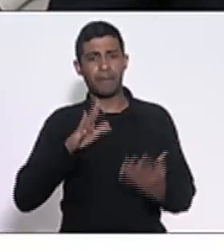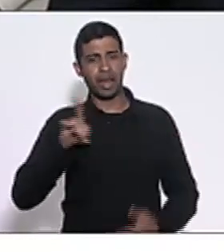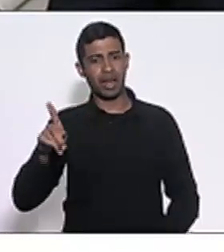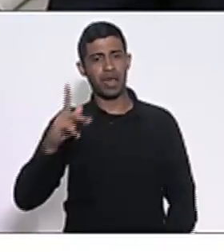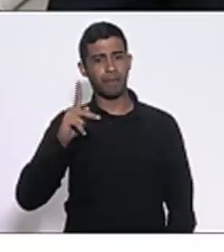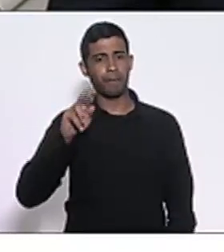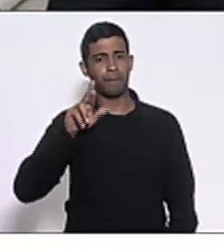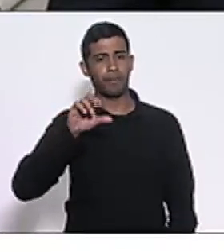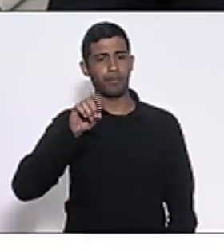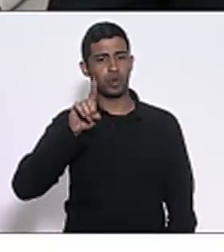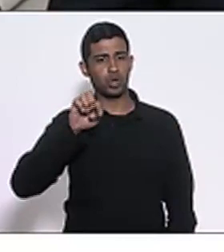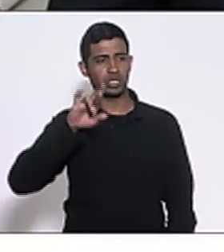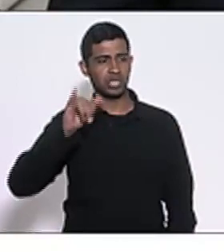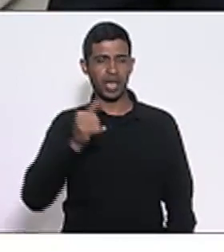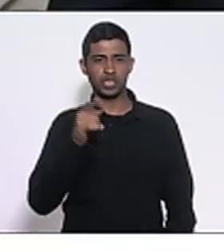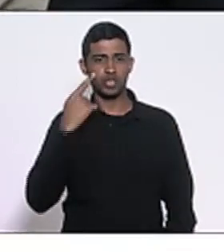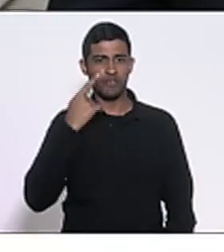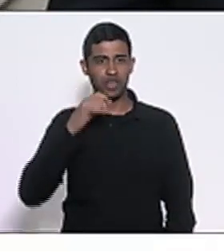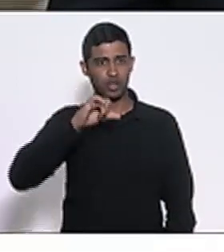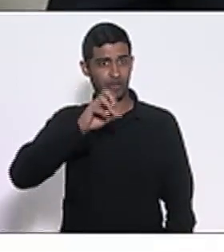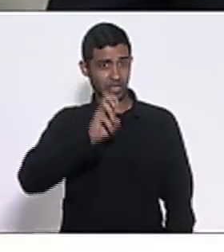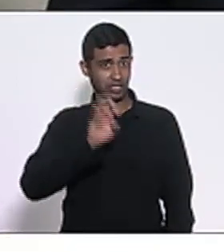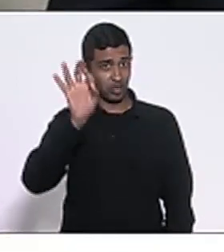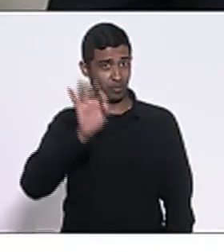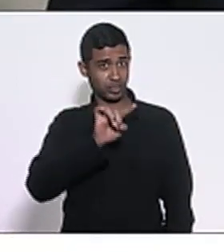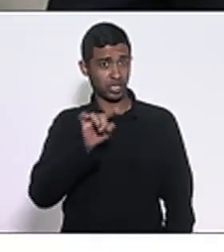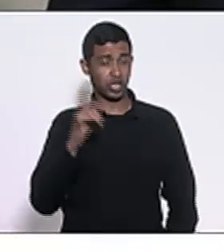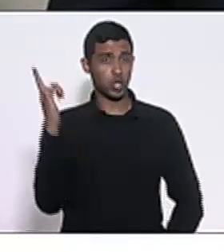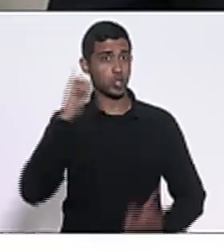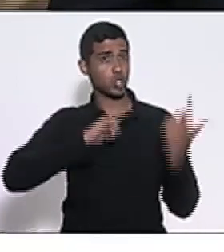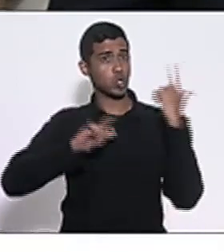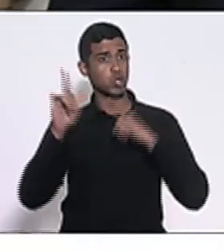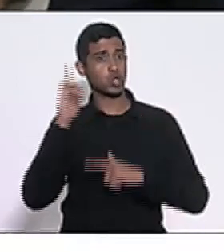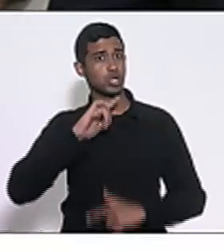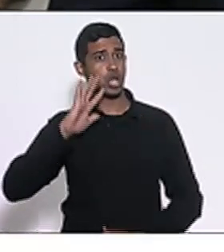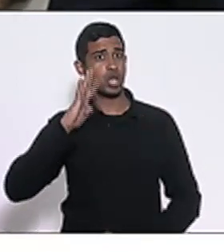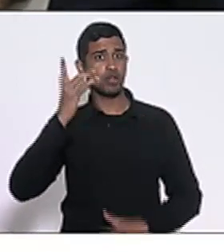95% dos seus chamados, resolver os problemas.